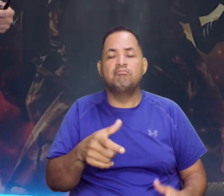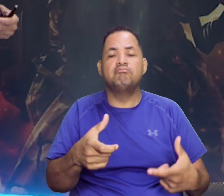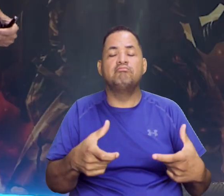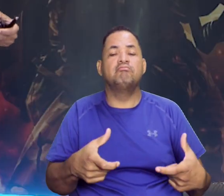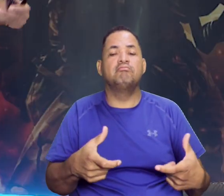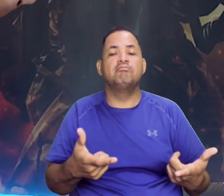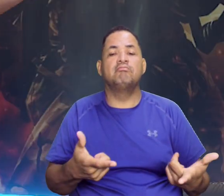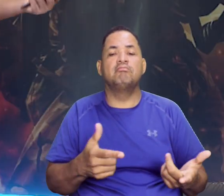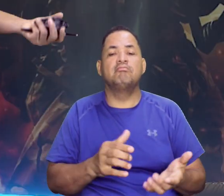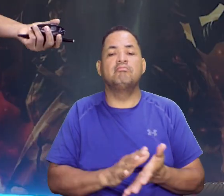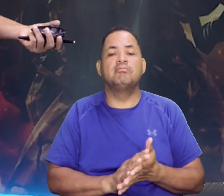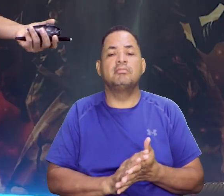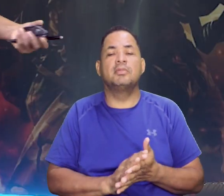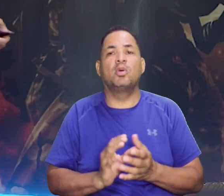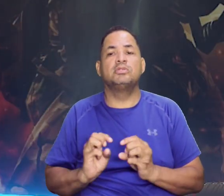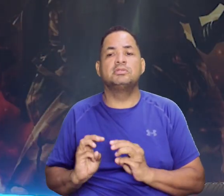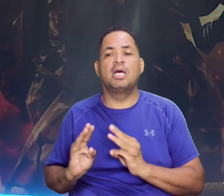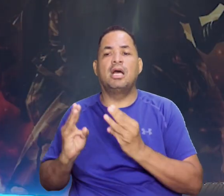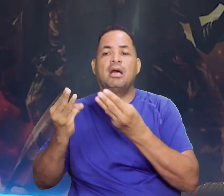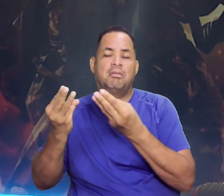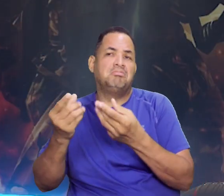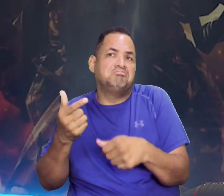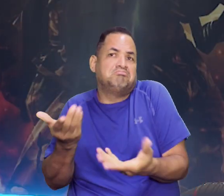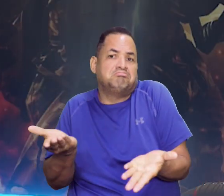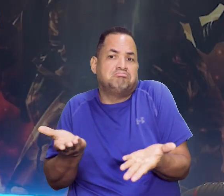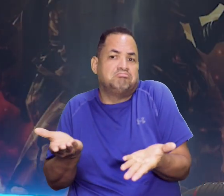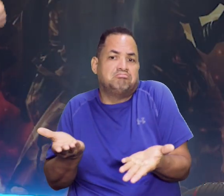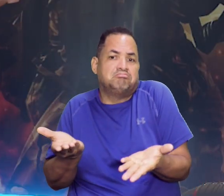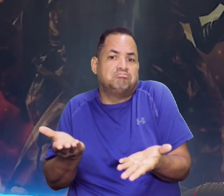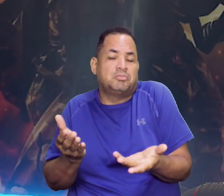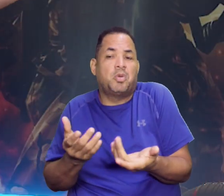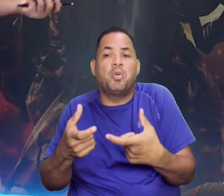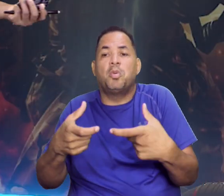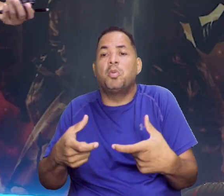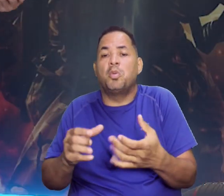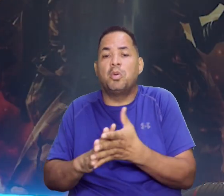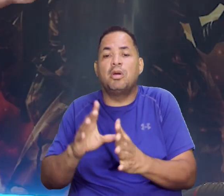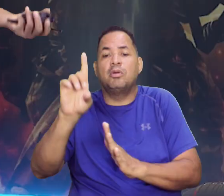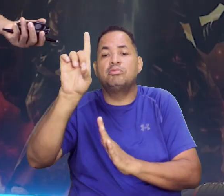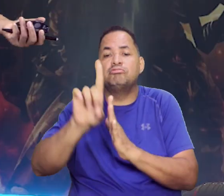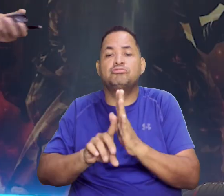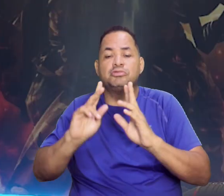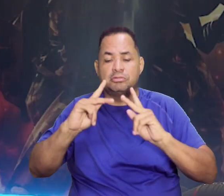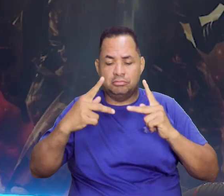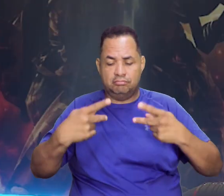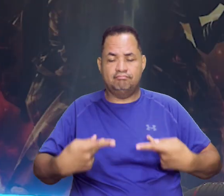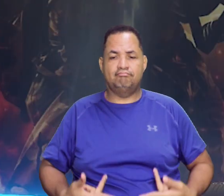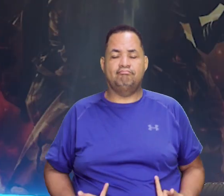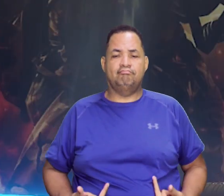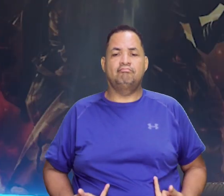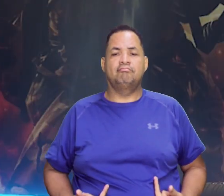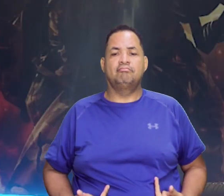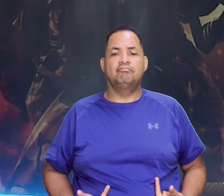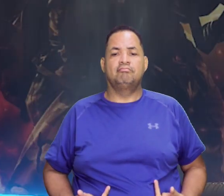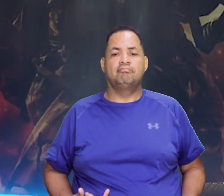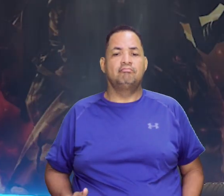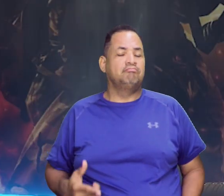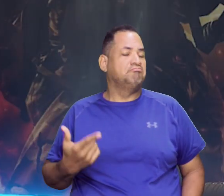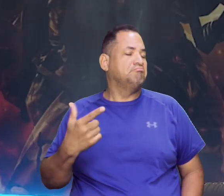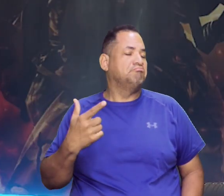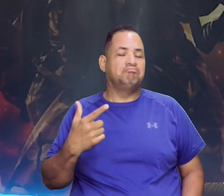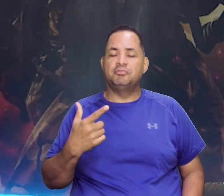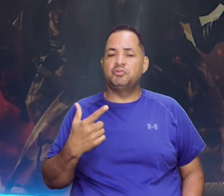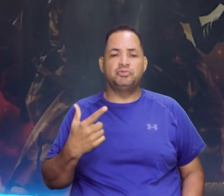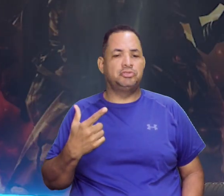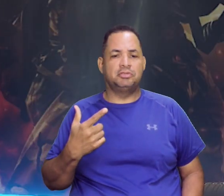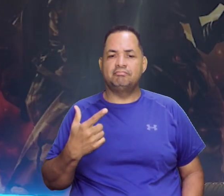é que está a ONU numa hora dessas? Cadê os direitos humanos? Pessoal, não vai